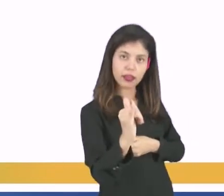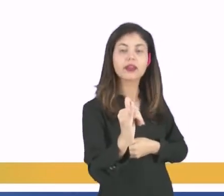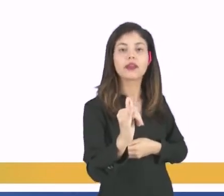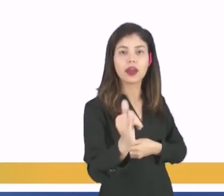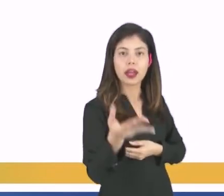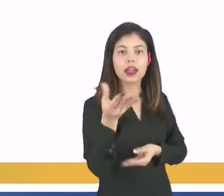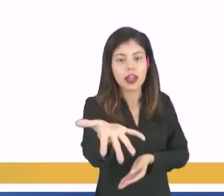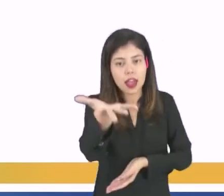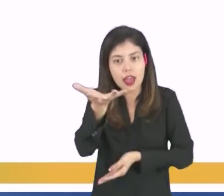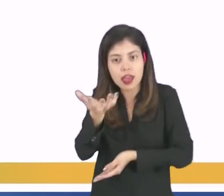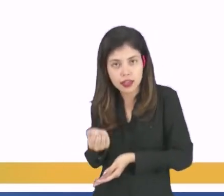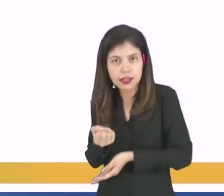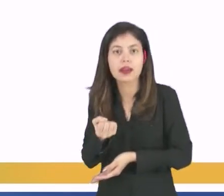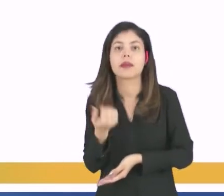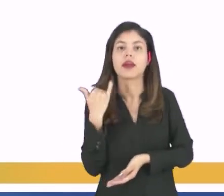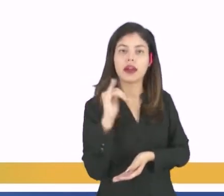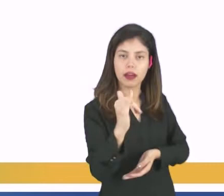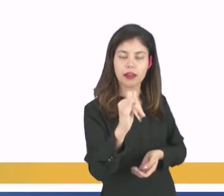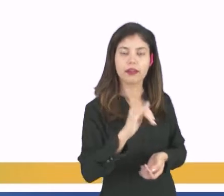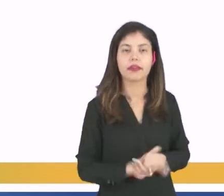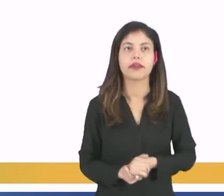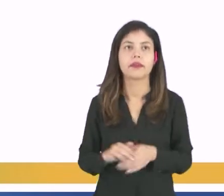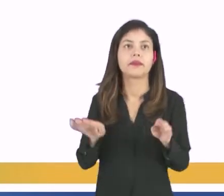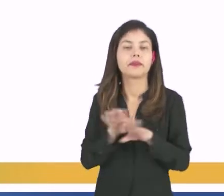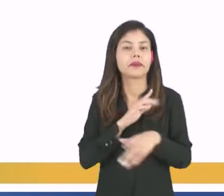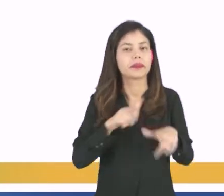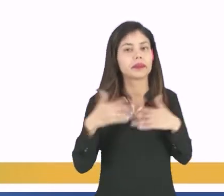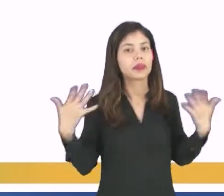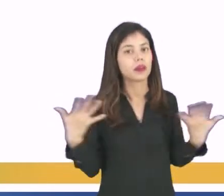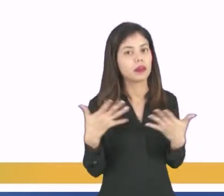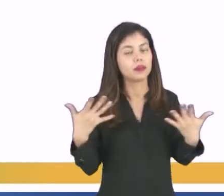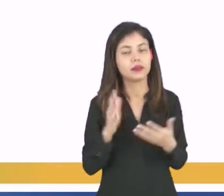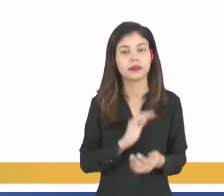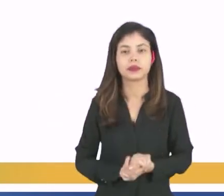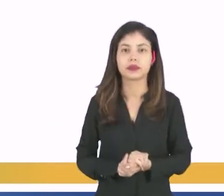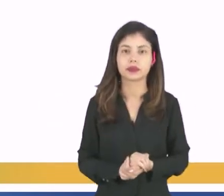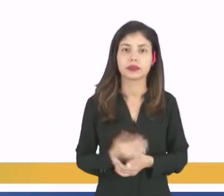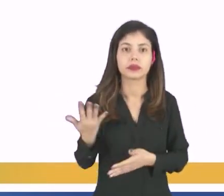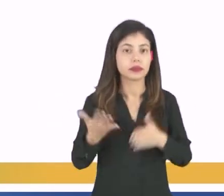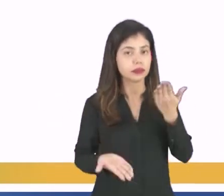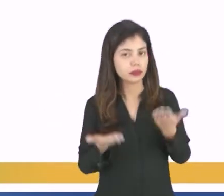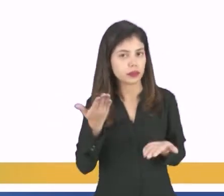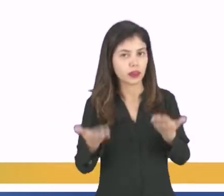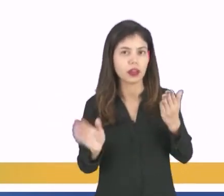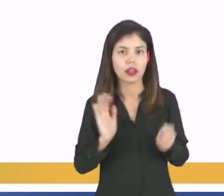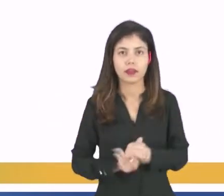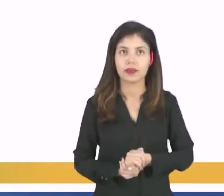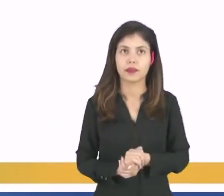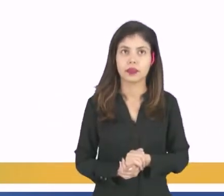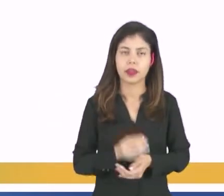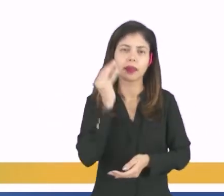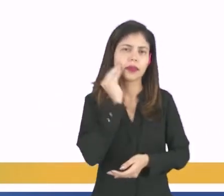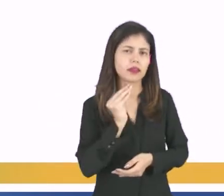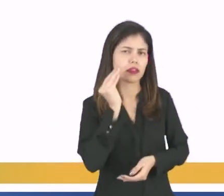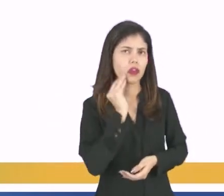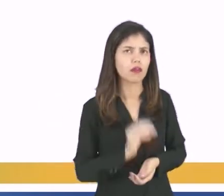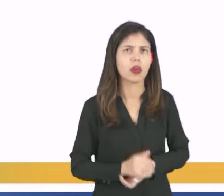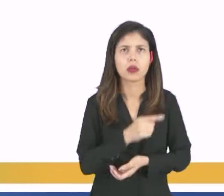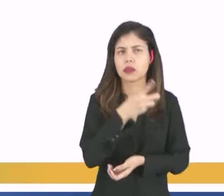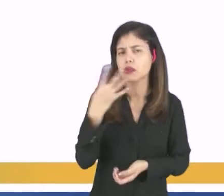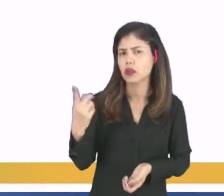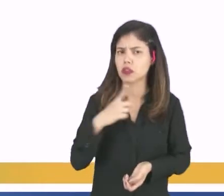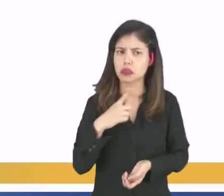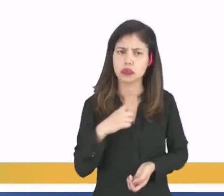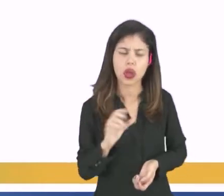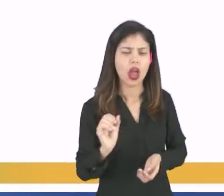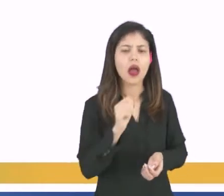vão receber. Na aula de hoje, a gente vai estar trabalhando o balanceamento pelo método da tentativa, que são aquelas